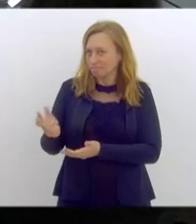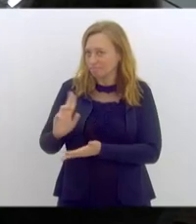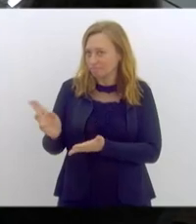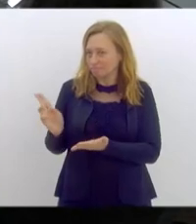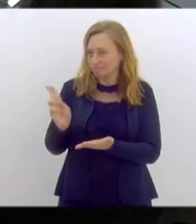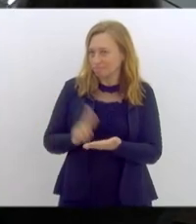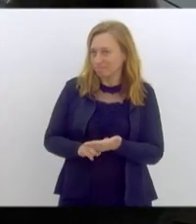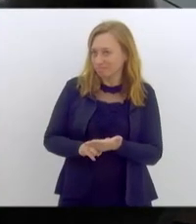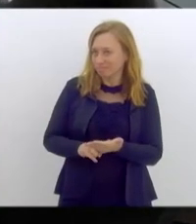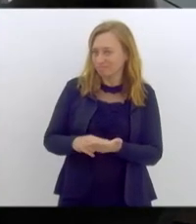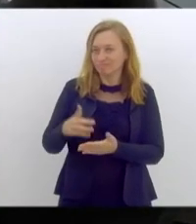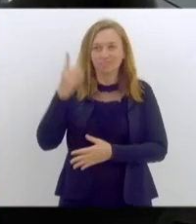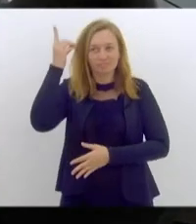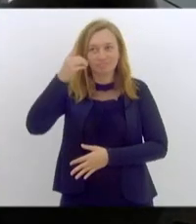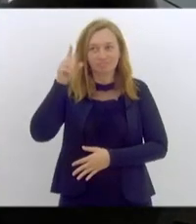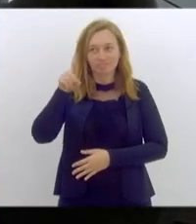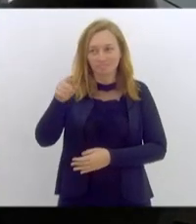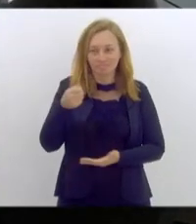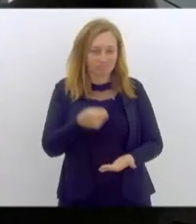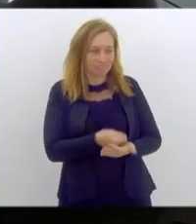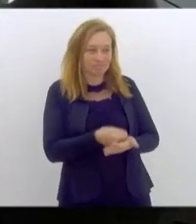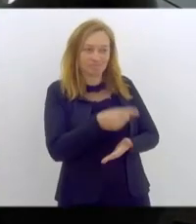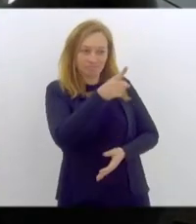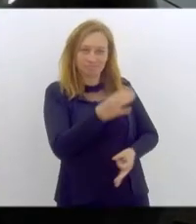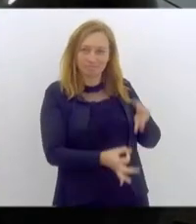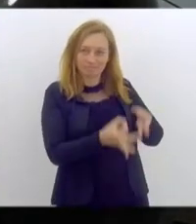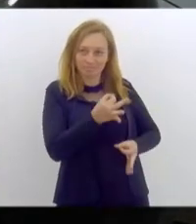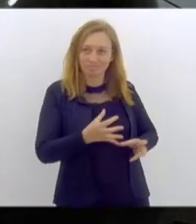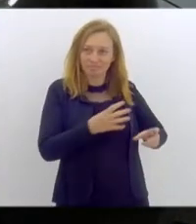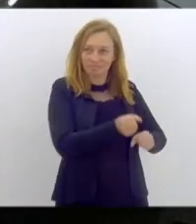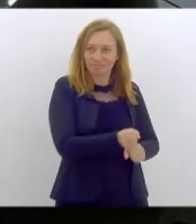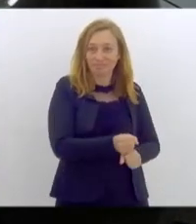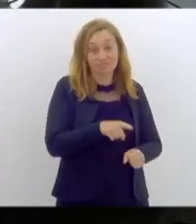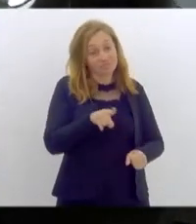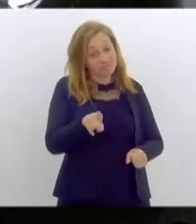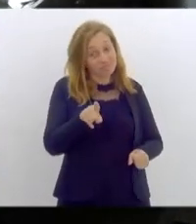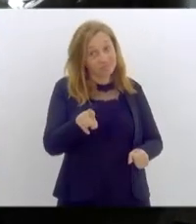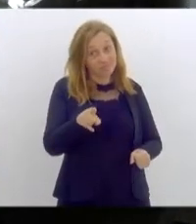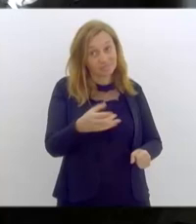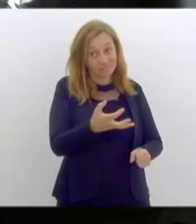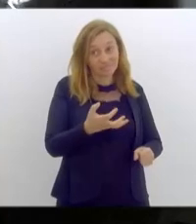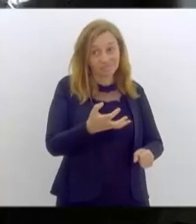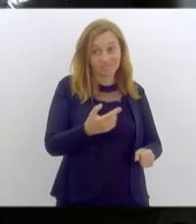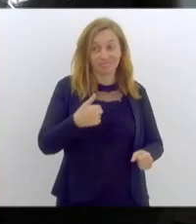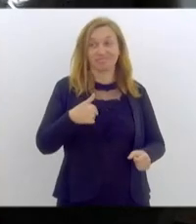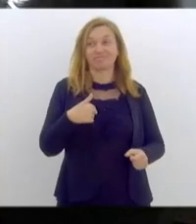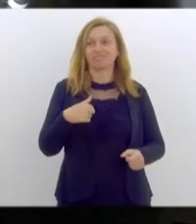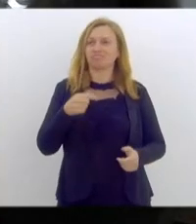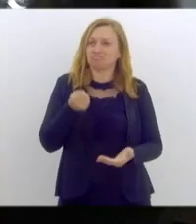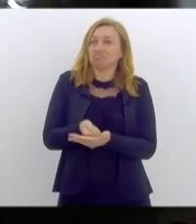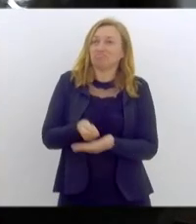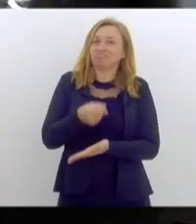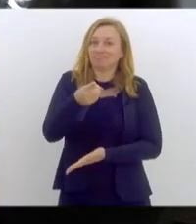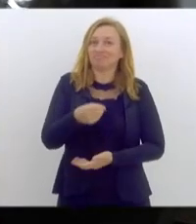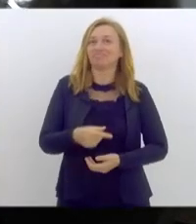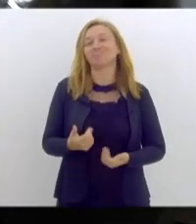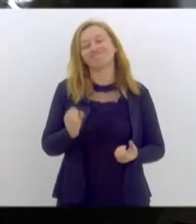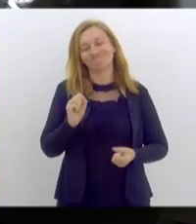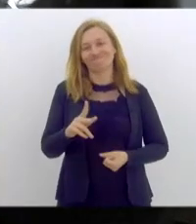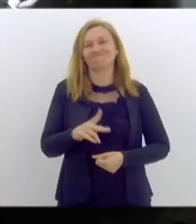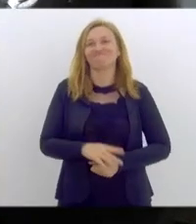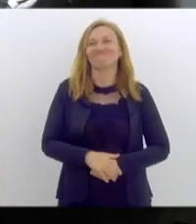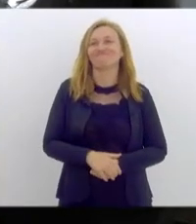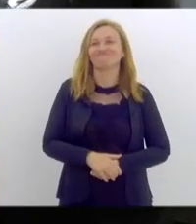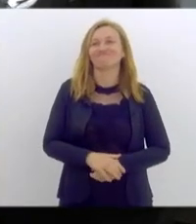se quiser o Emerson é obrigado do lado do tribunal só até se ele quiser você é um brigadeiro